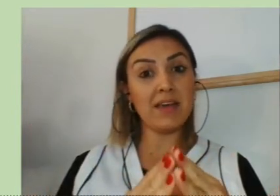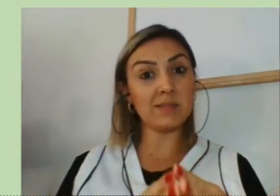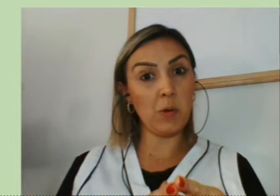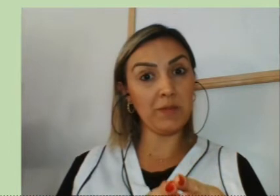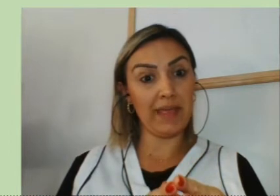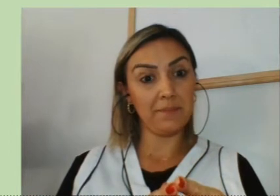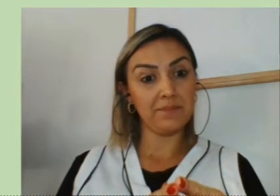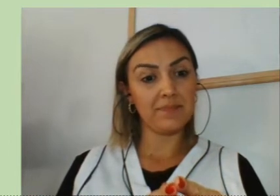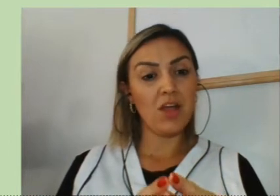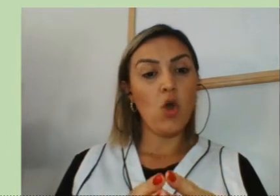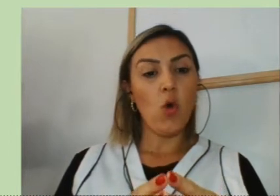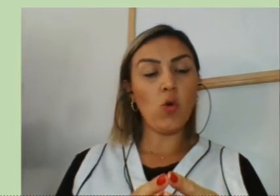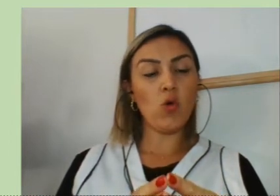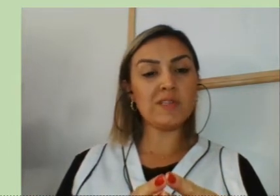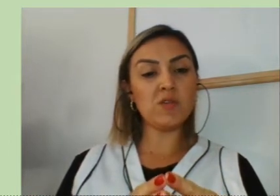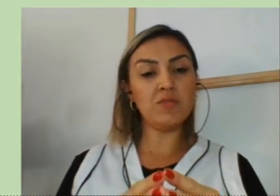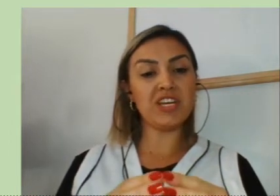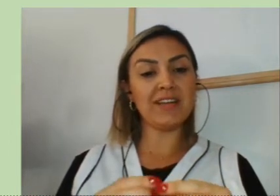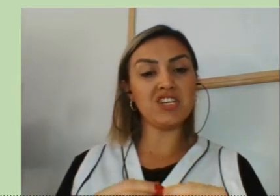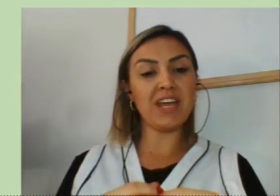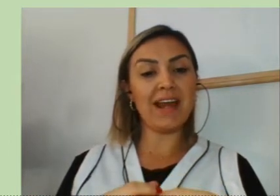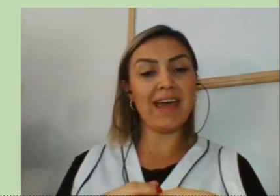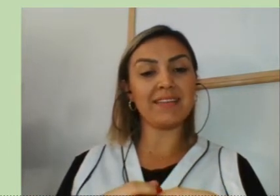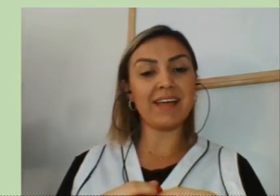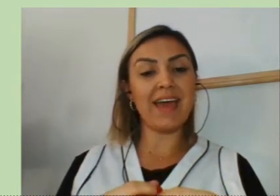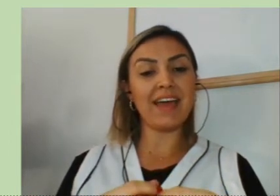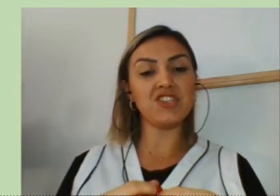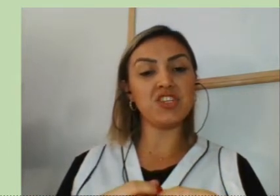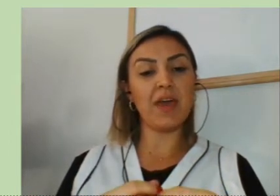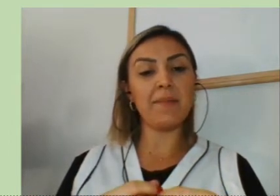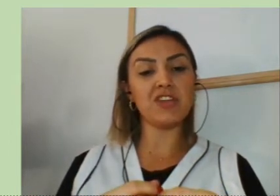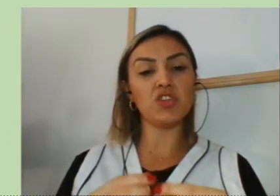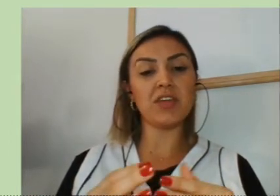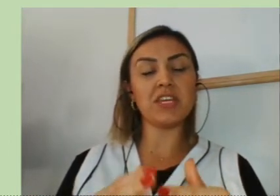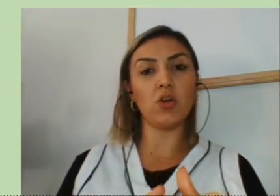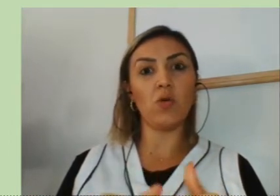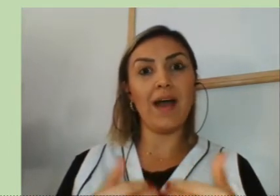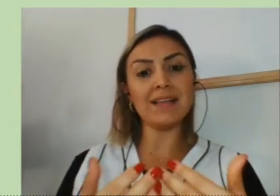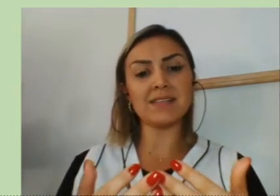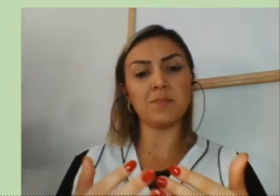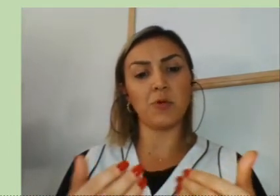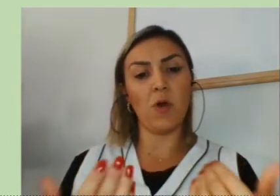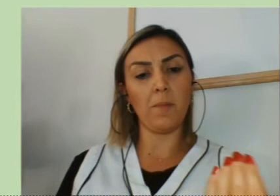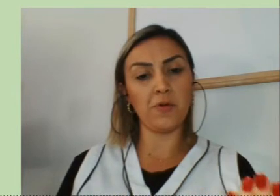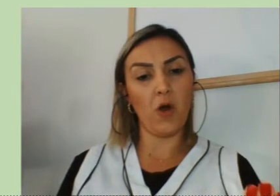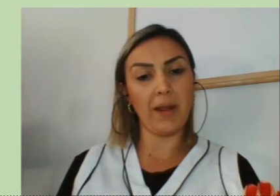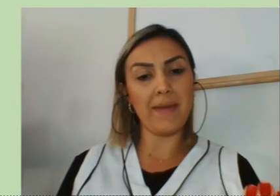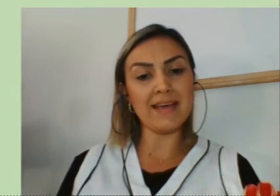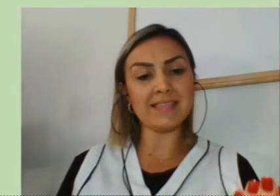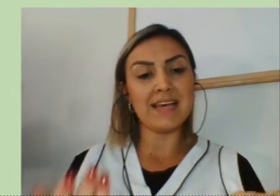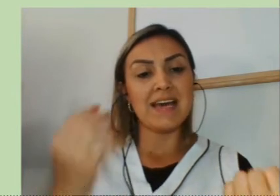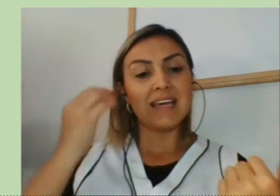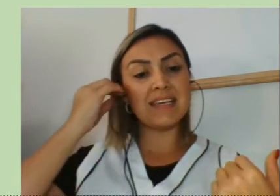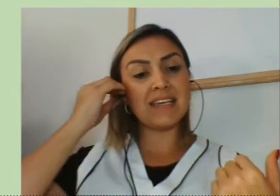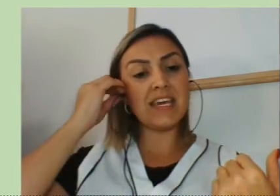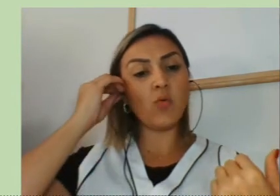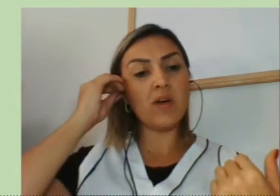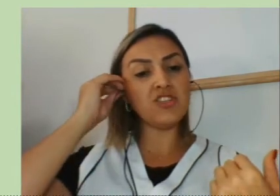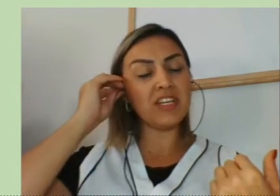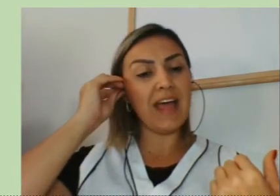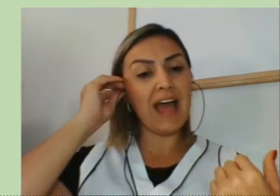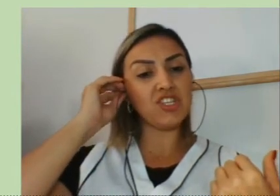vai responder. O consumo de energia elétrica é medido em quilowatts por hora mês?